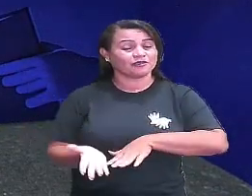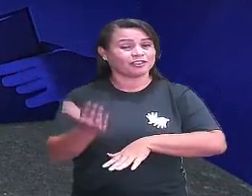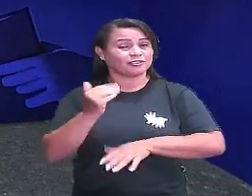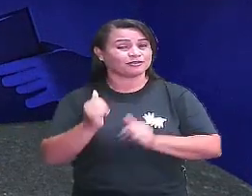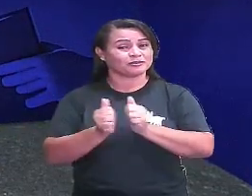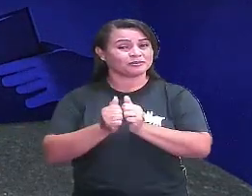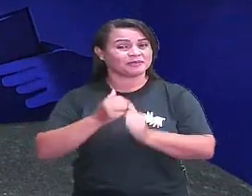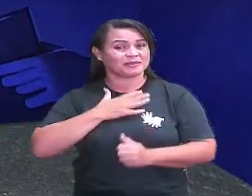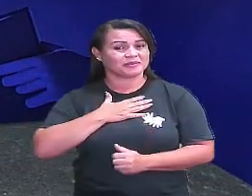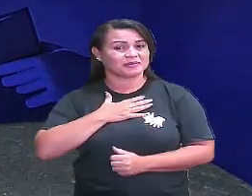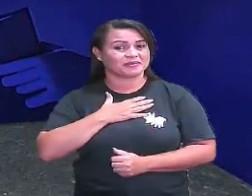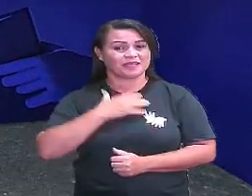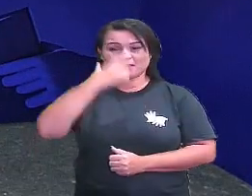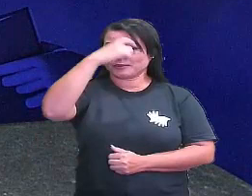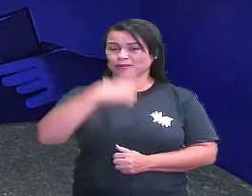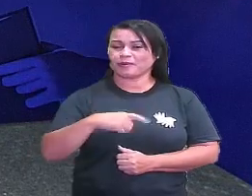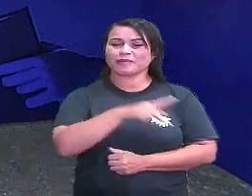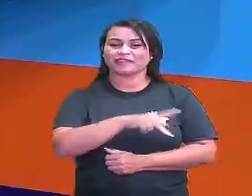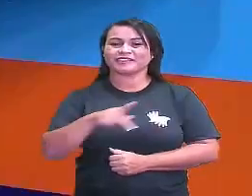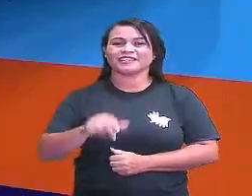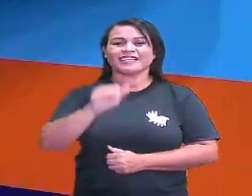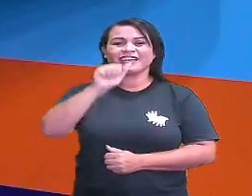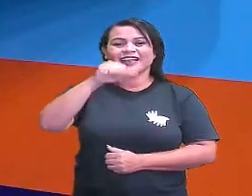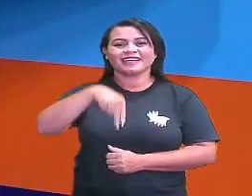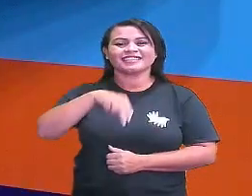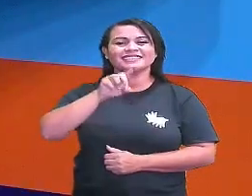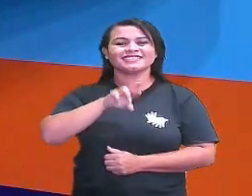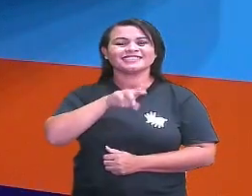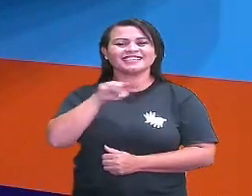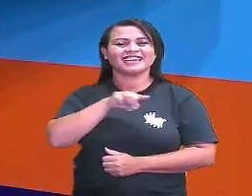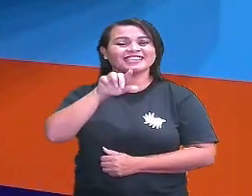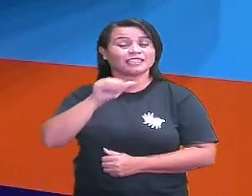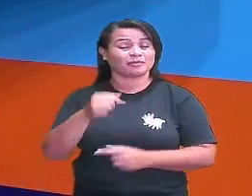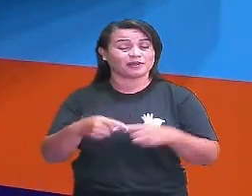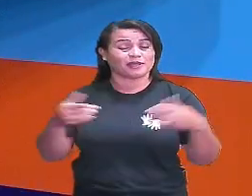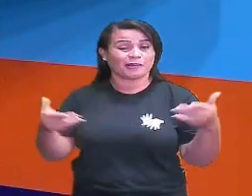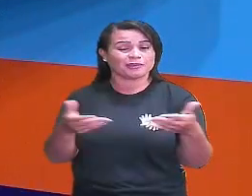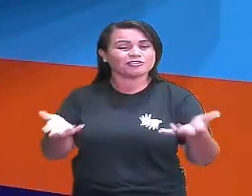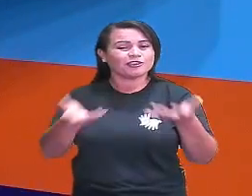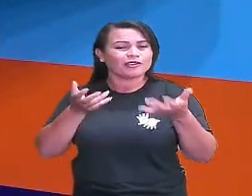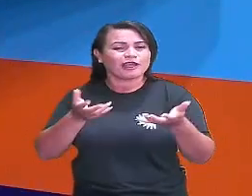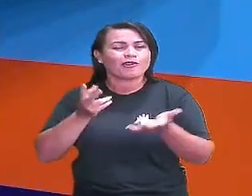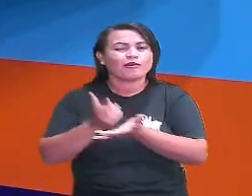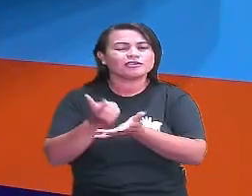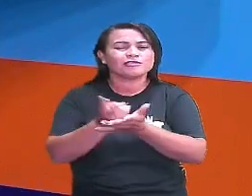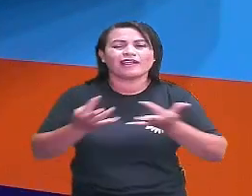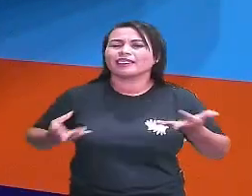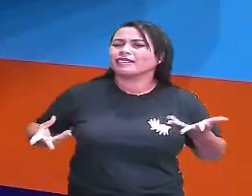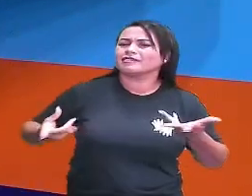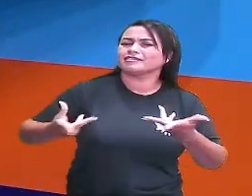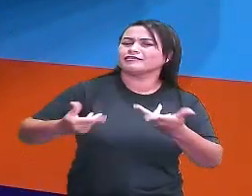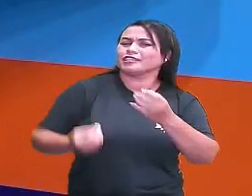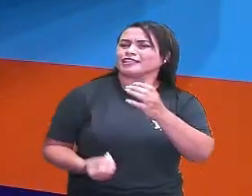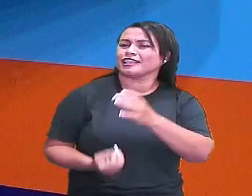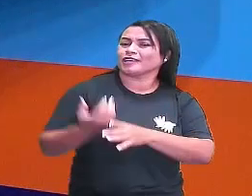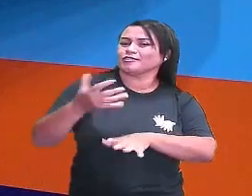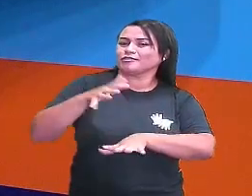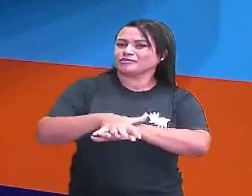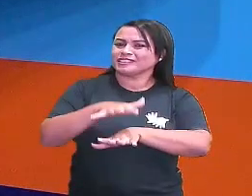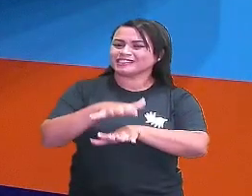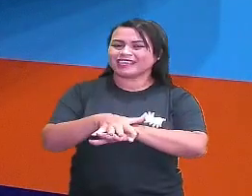Então, vem comigo, Andresa Sacramento, porque hoje eu quero continuar desvendando os mistérios